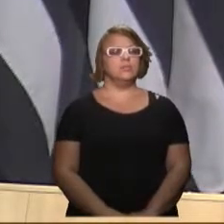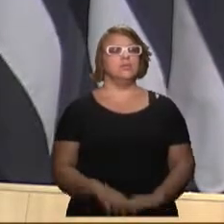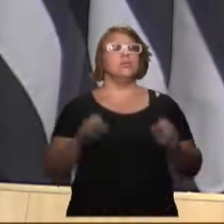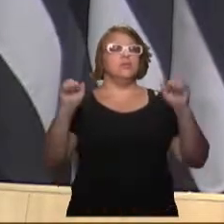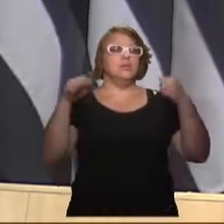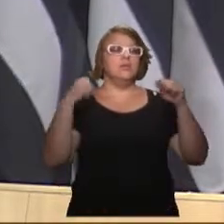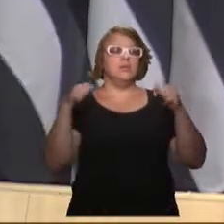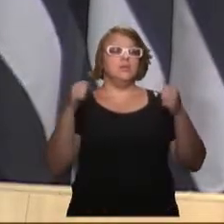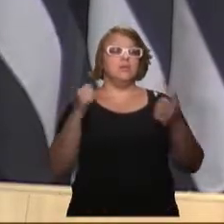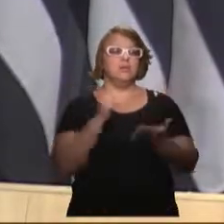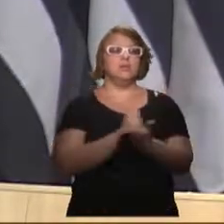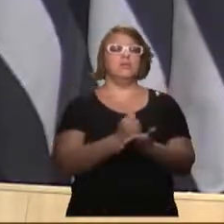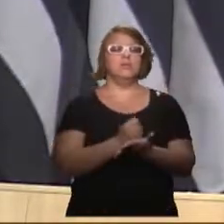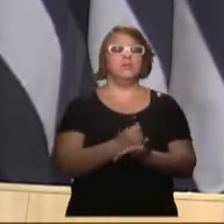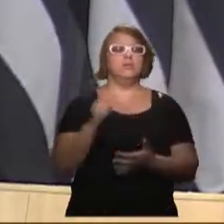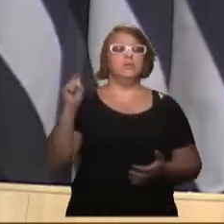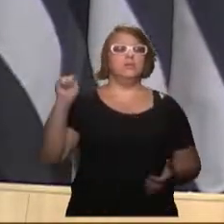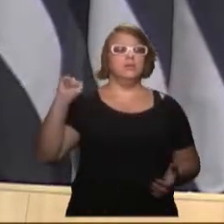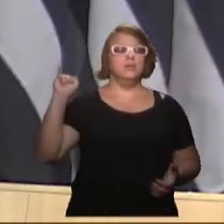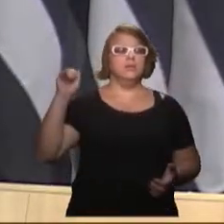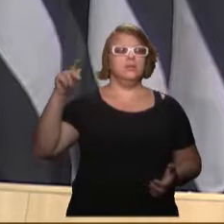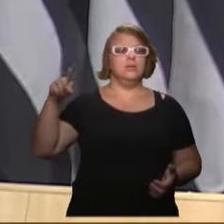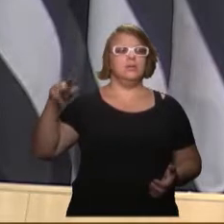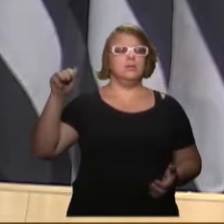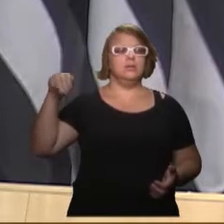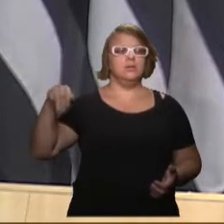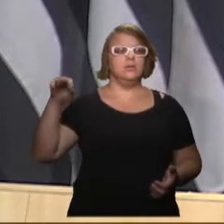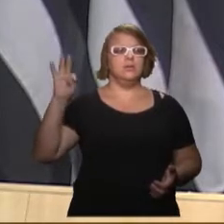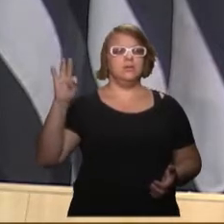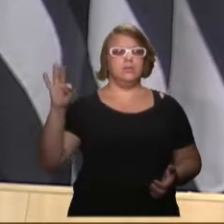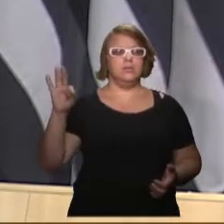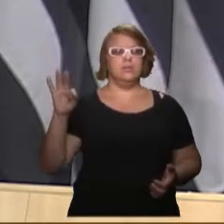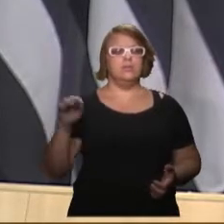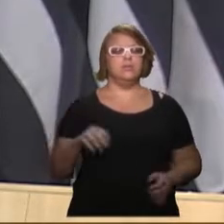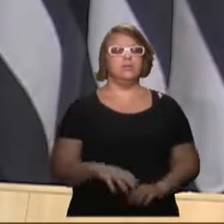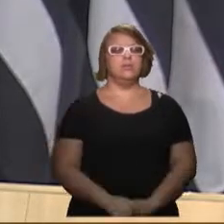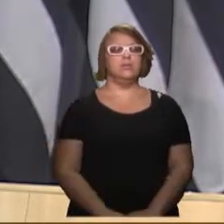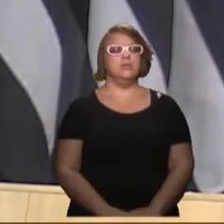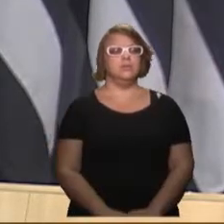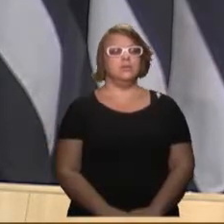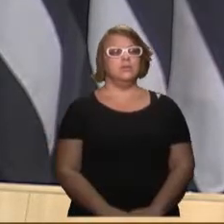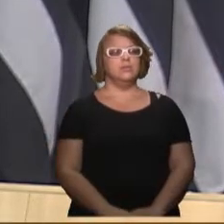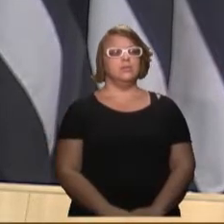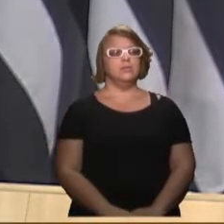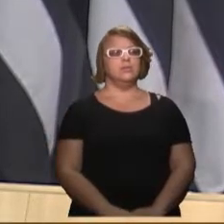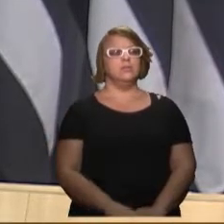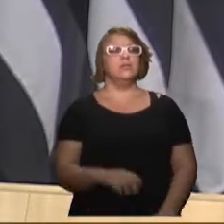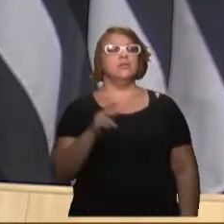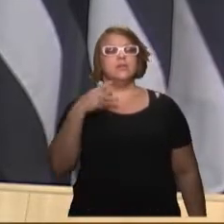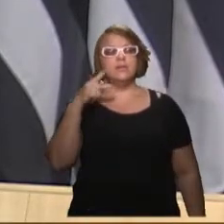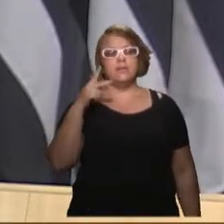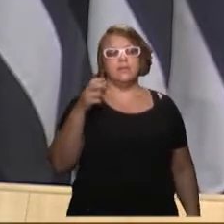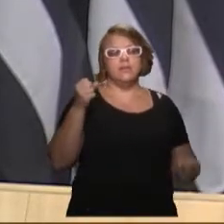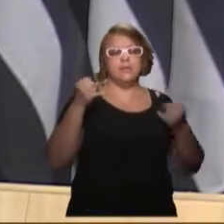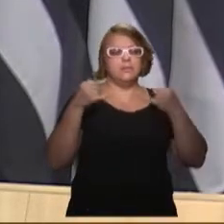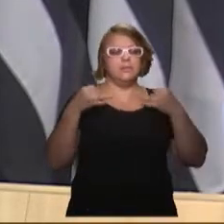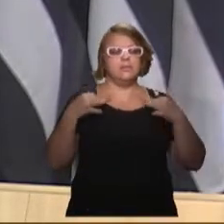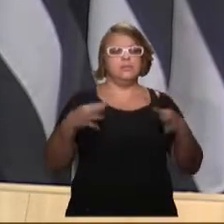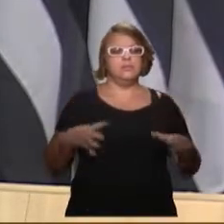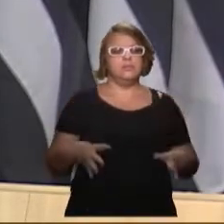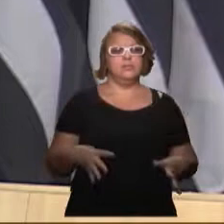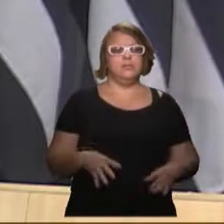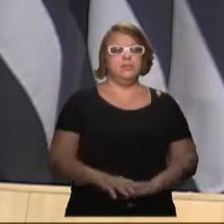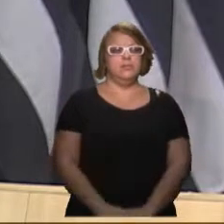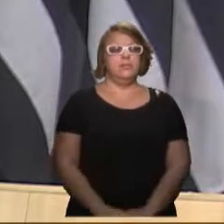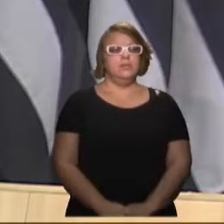que fez o estudo e que diz o seguinte, ele faz algumas considerações. Mas antes de